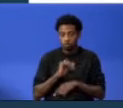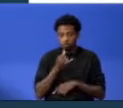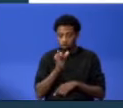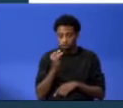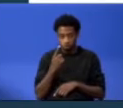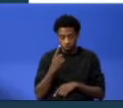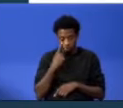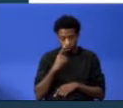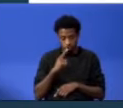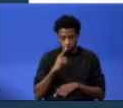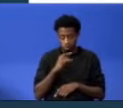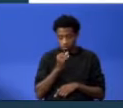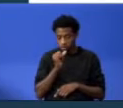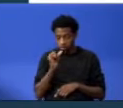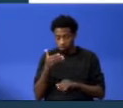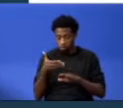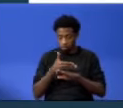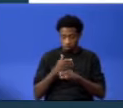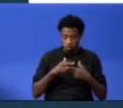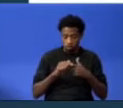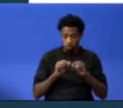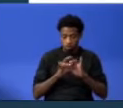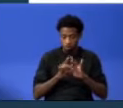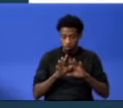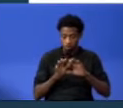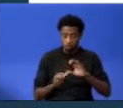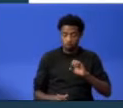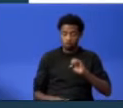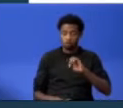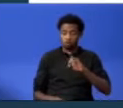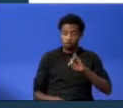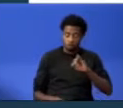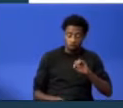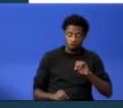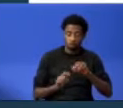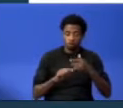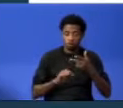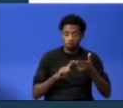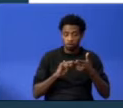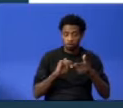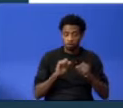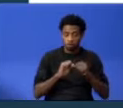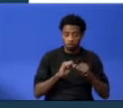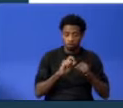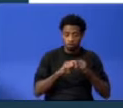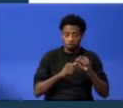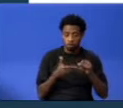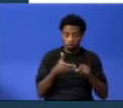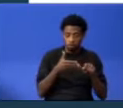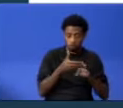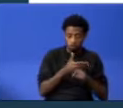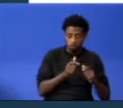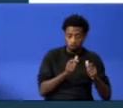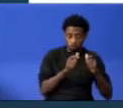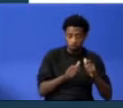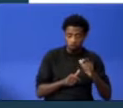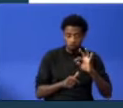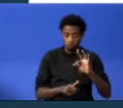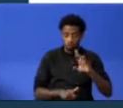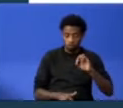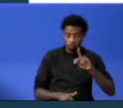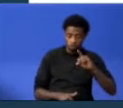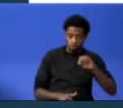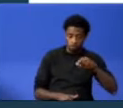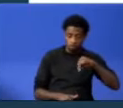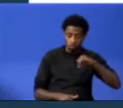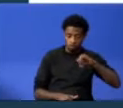liberou o cálcio do retículo sarcoplasmático e agora o cálcio ele vai em direção ao complexo troponina e